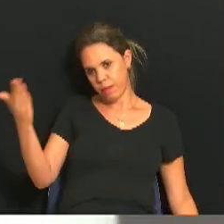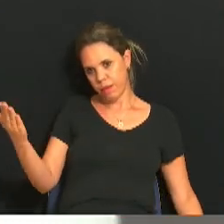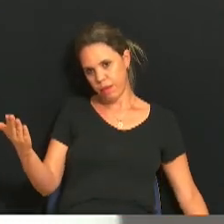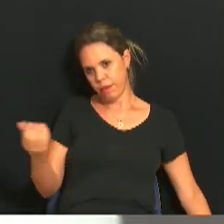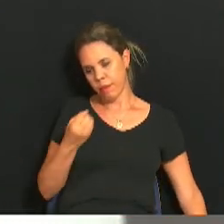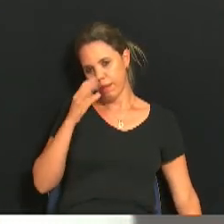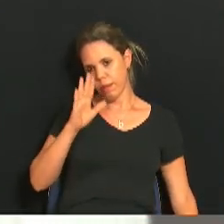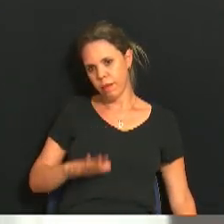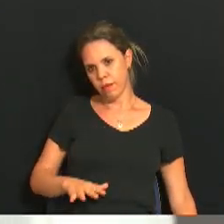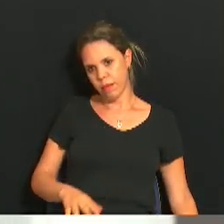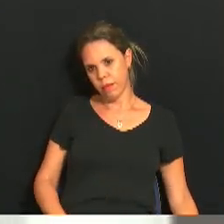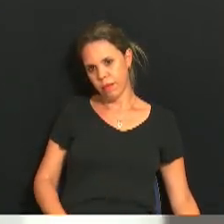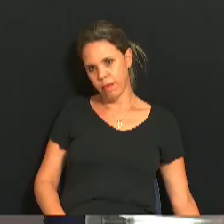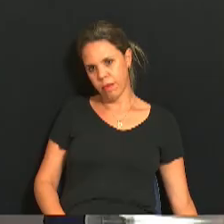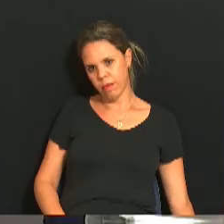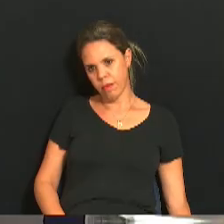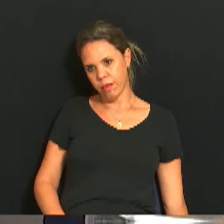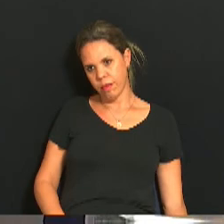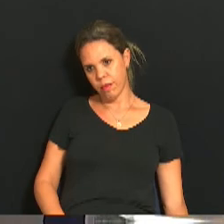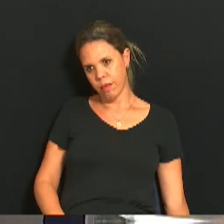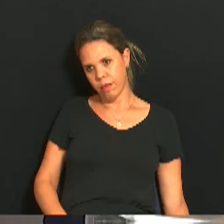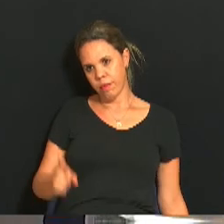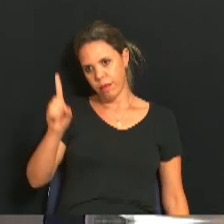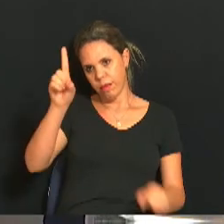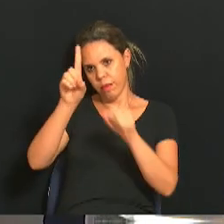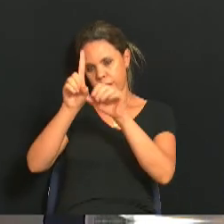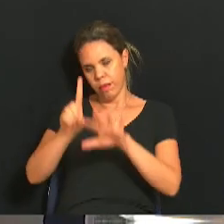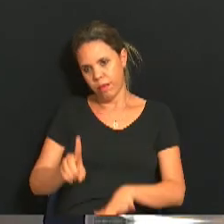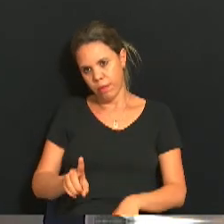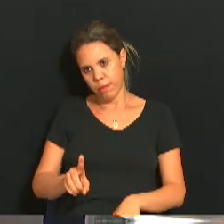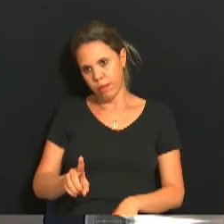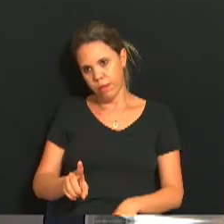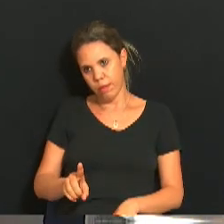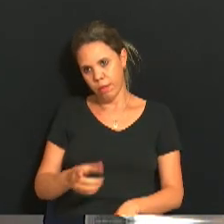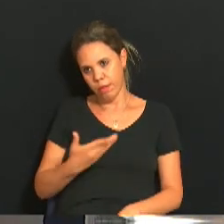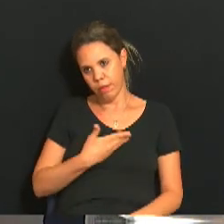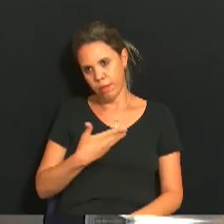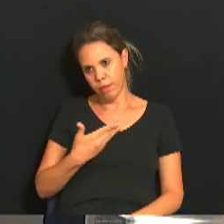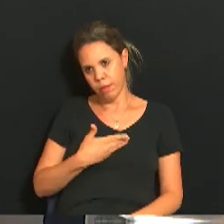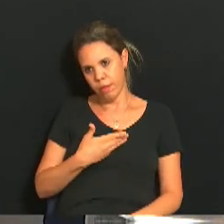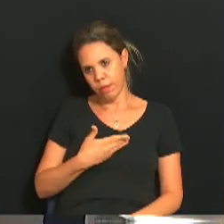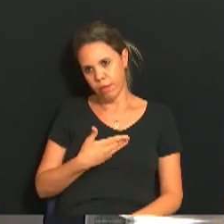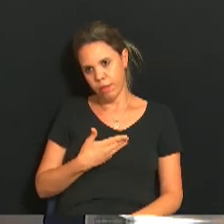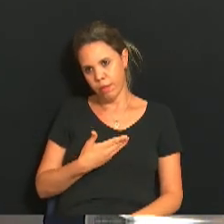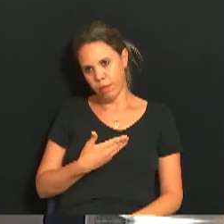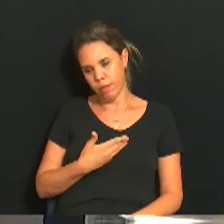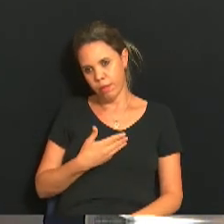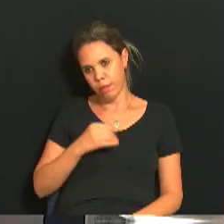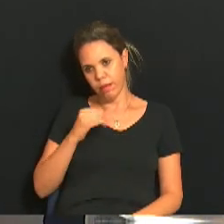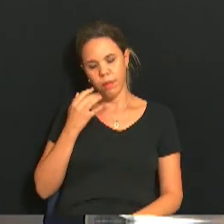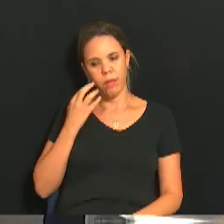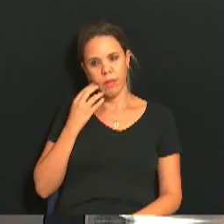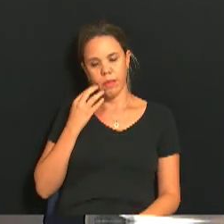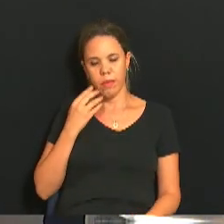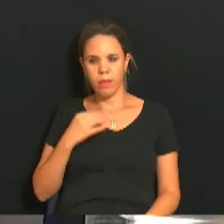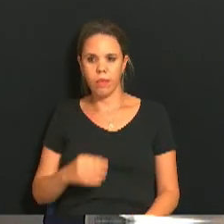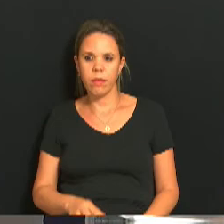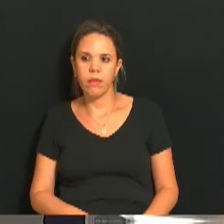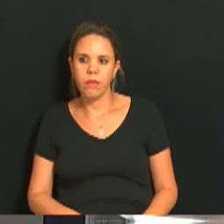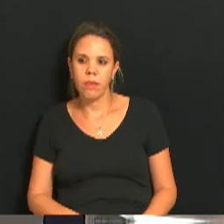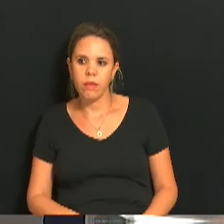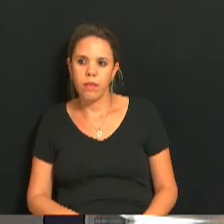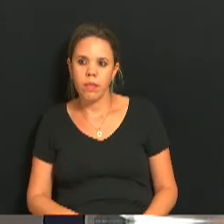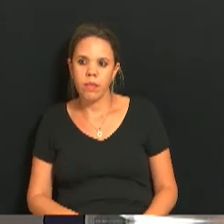uma boa tarde a todos que Deus Deus abençoe meu amigo o jovem Vereador Igor Ribeiro